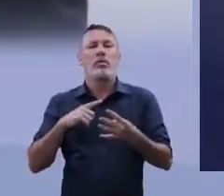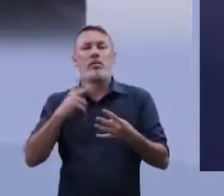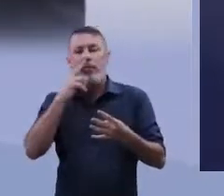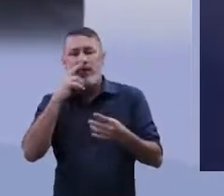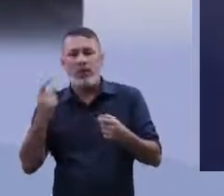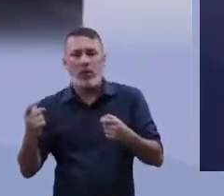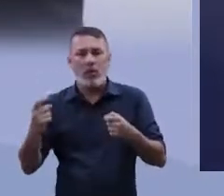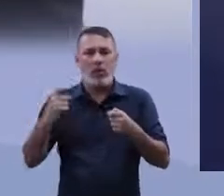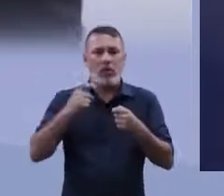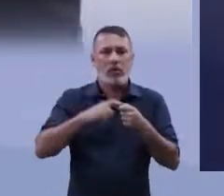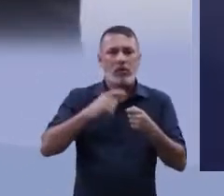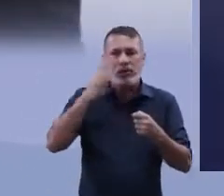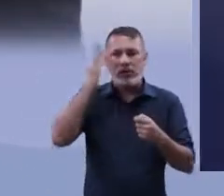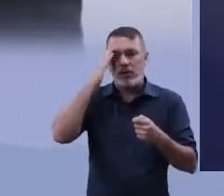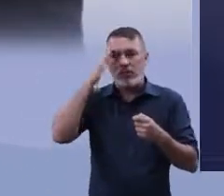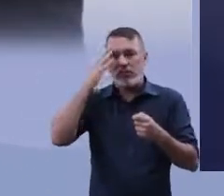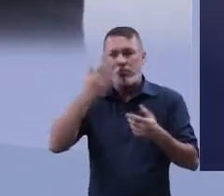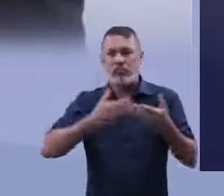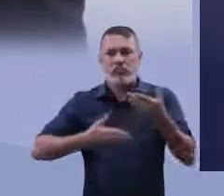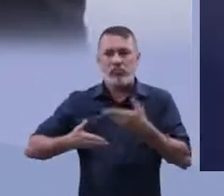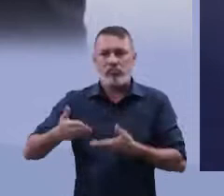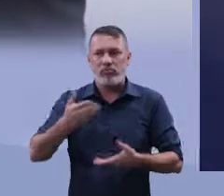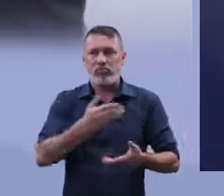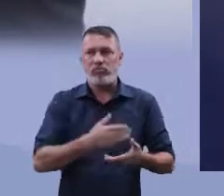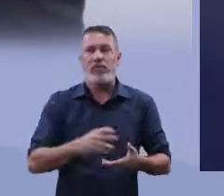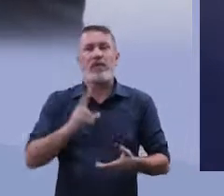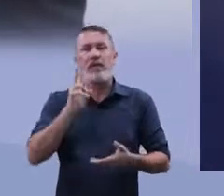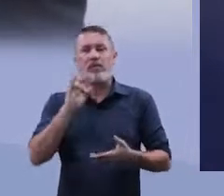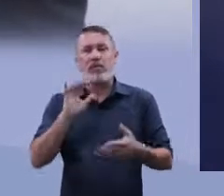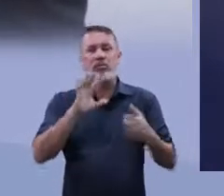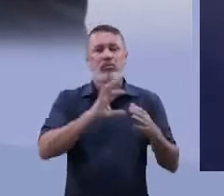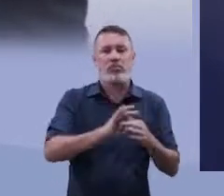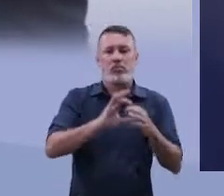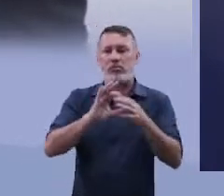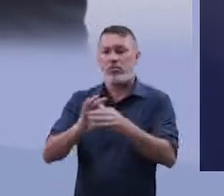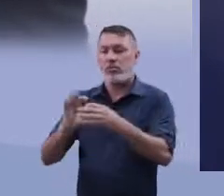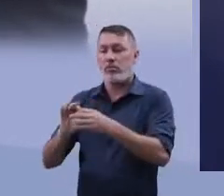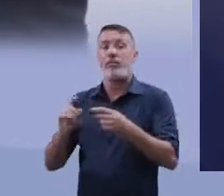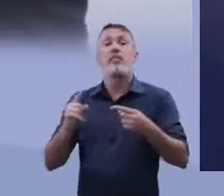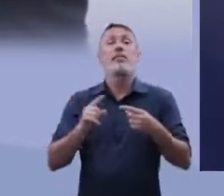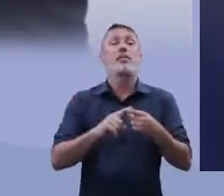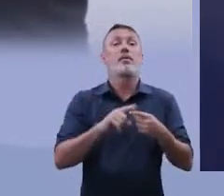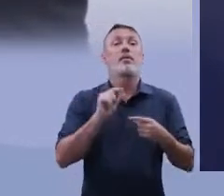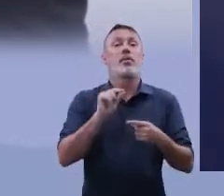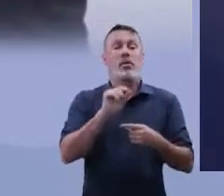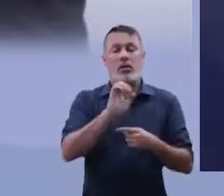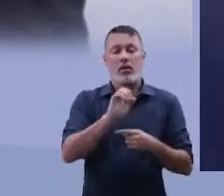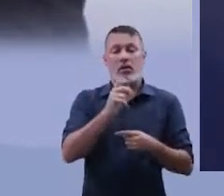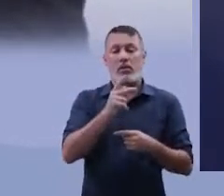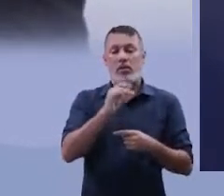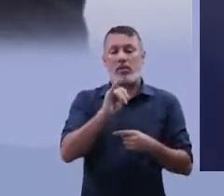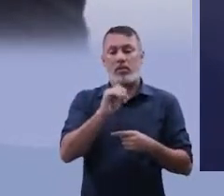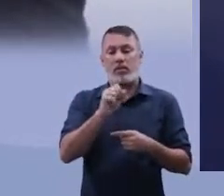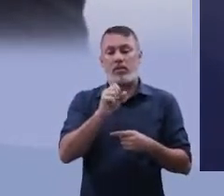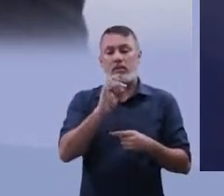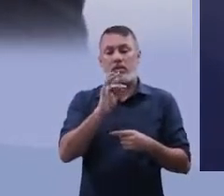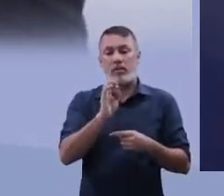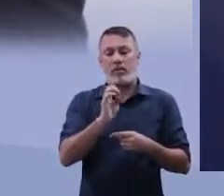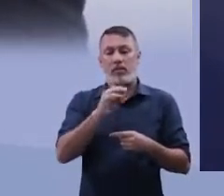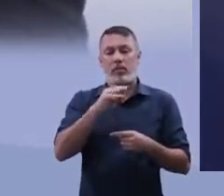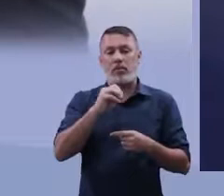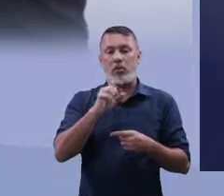a questão aí que é conhecida como os 3E, né? Então vamos aqui rapidinho pegar epistemologia, ética